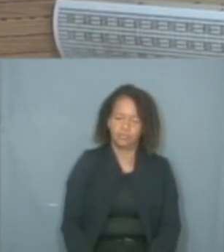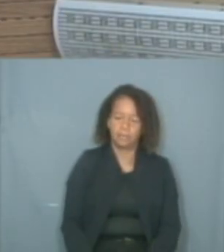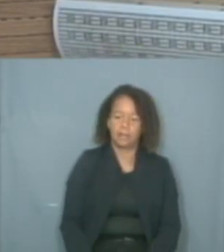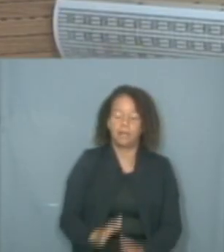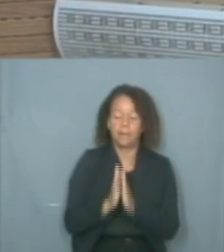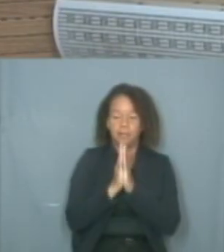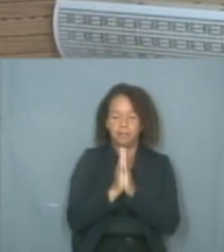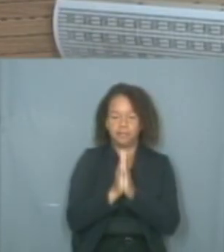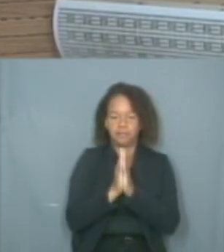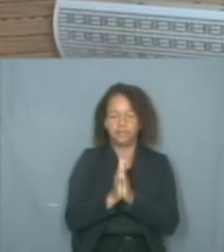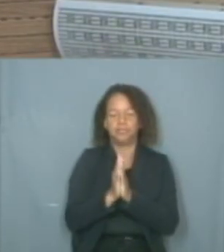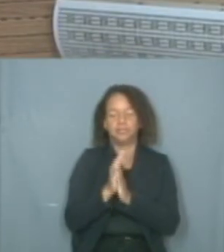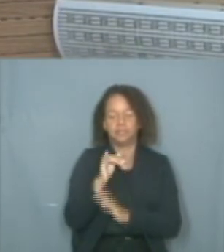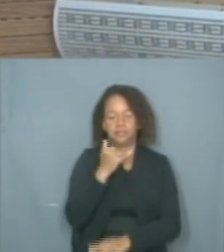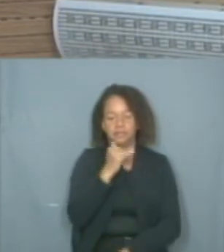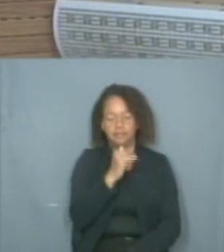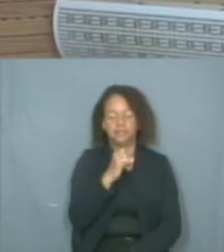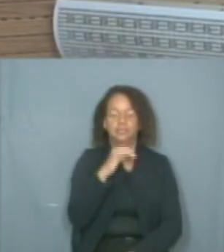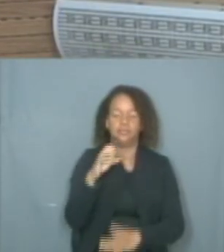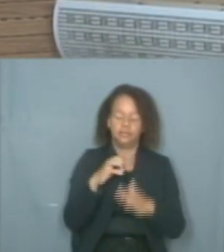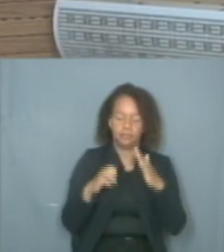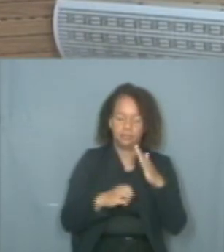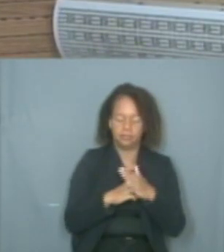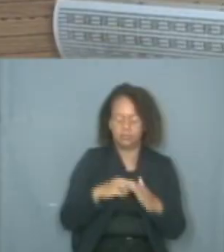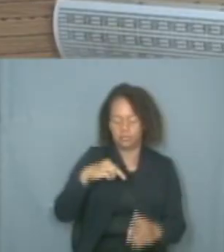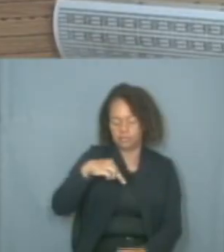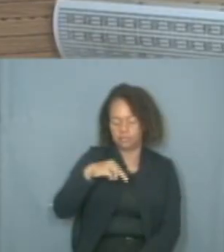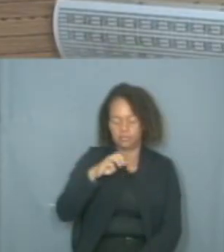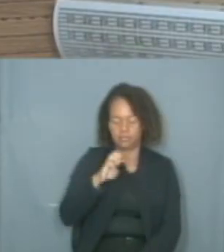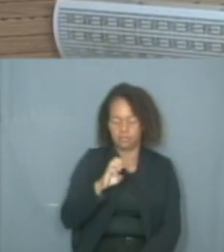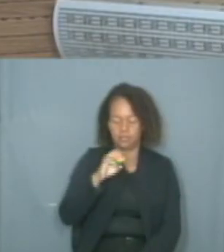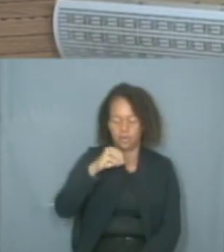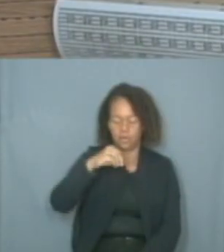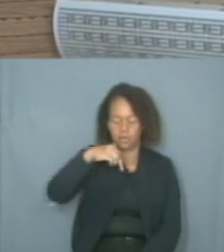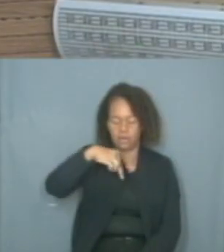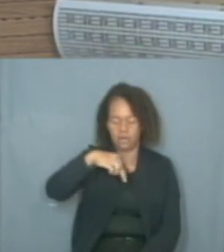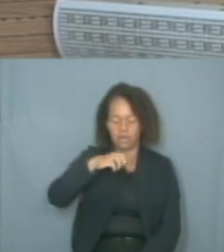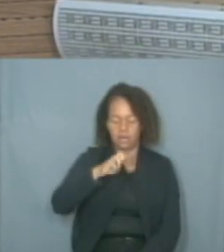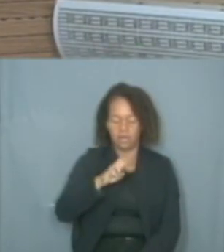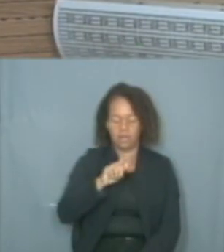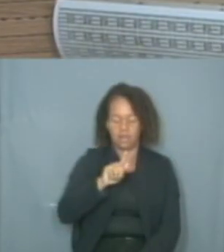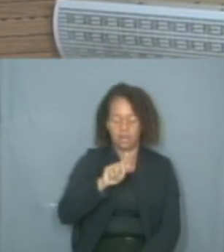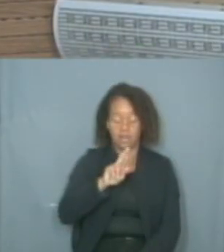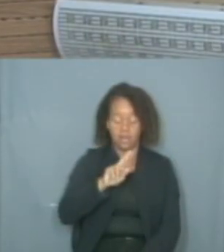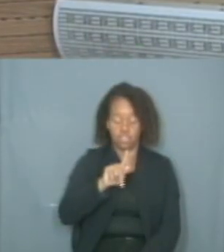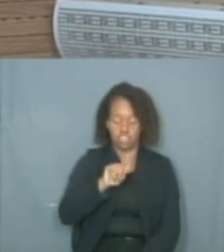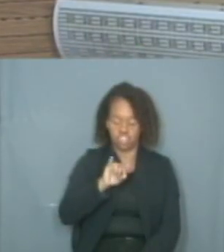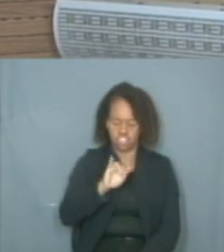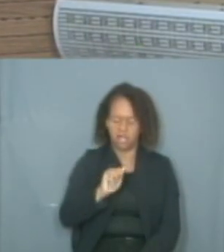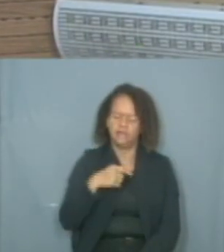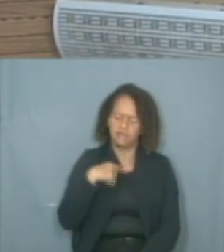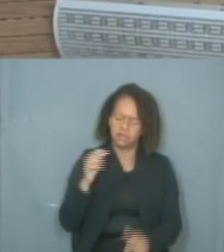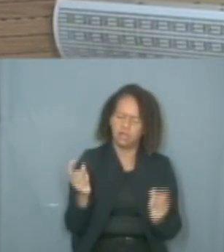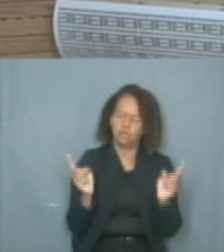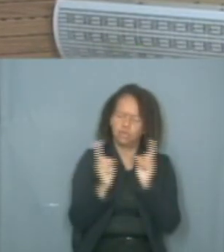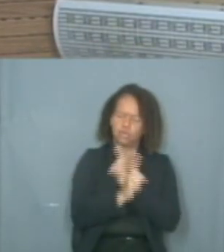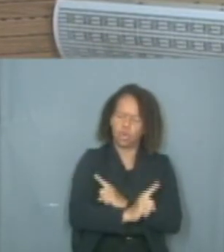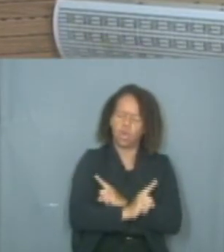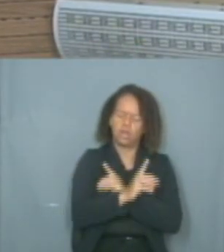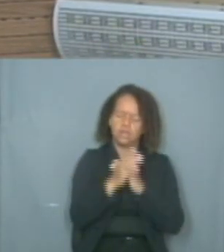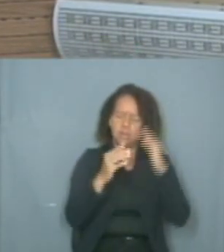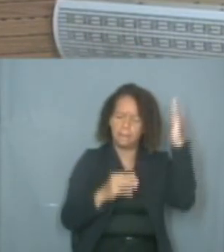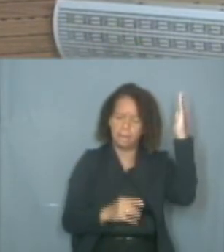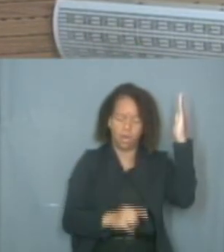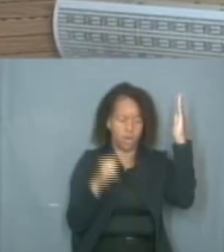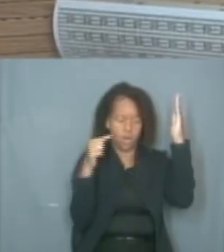meu apelo aqui vai para a Neoenergia, para que assuma as suas responsabilidades, faça a manutenção desses postes, substituição, antes que o